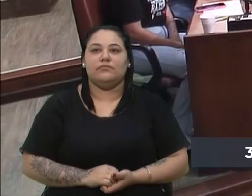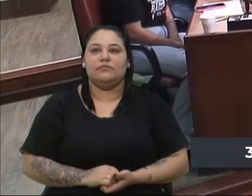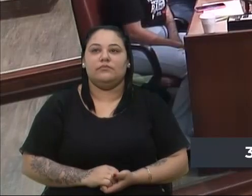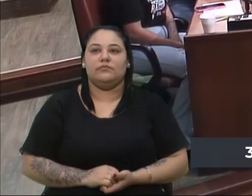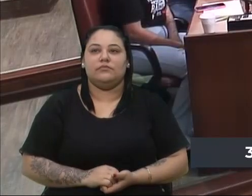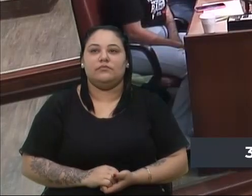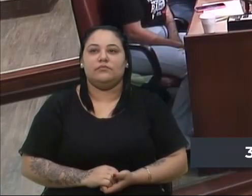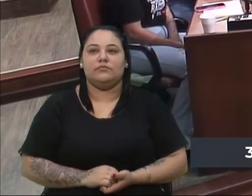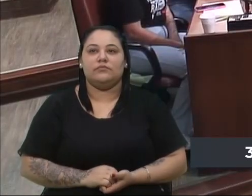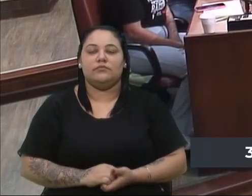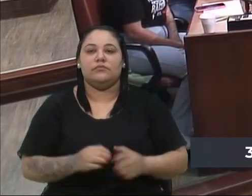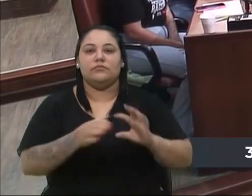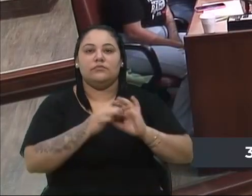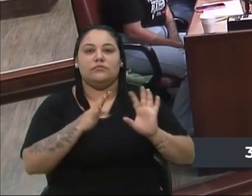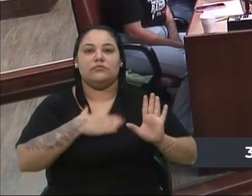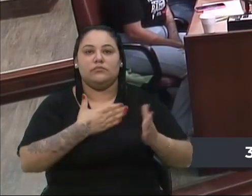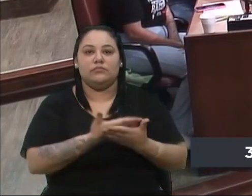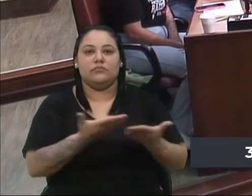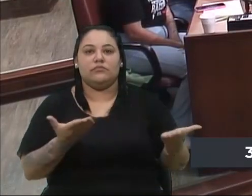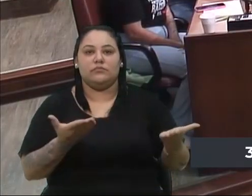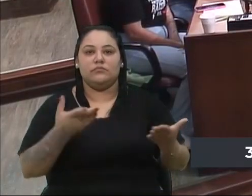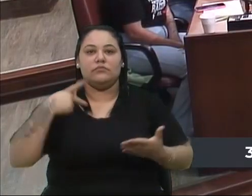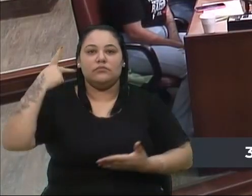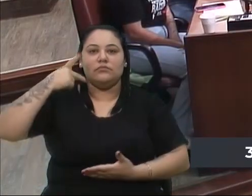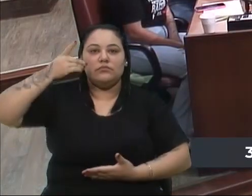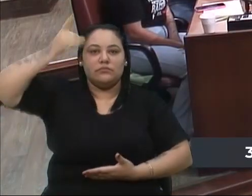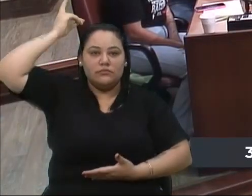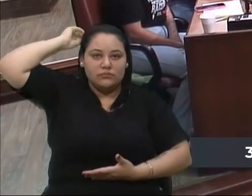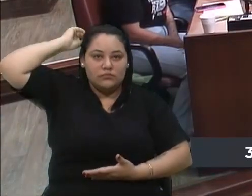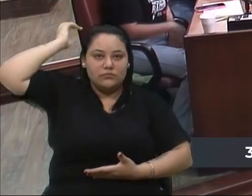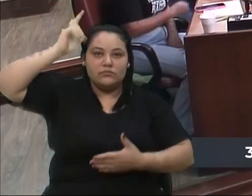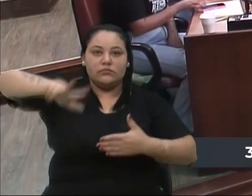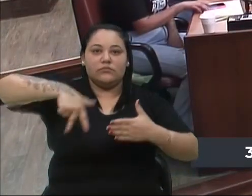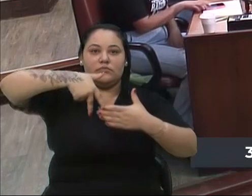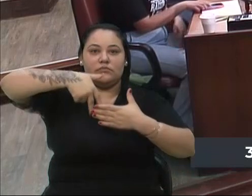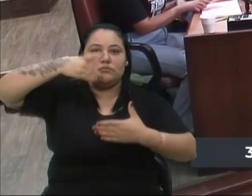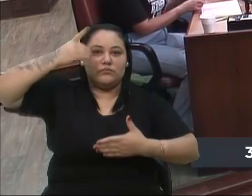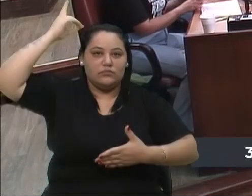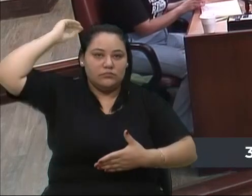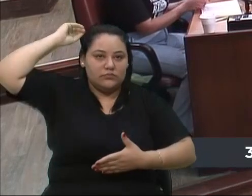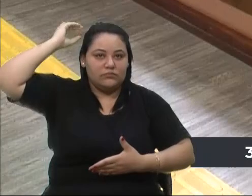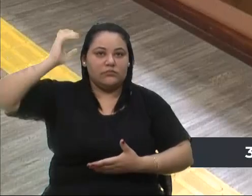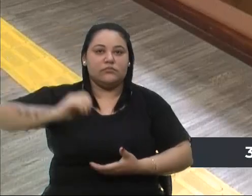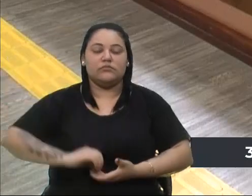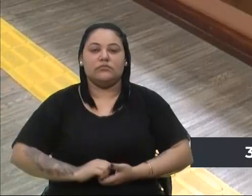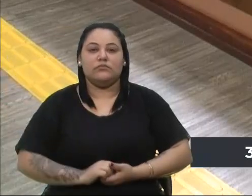Eu passo o meu espaço ao vereador Lucas Dil, senhor presidente. Na tribuna, Lucas Dil.